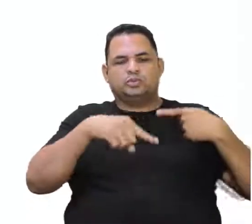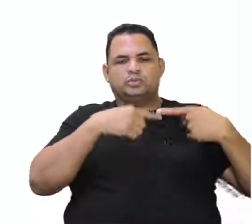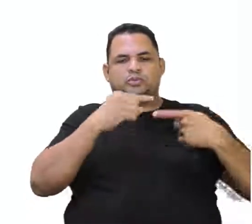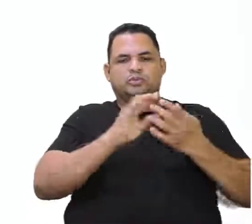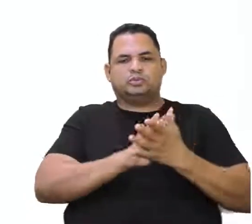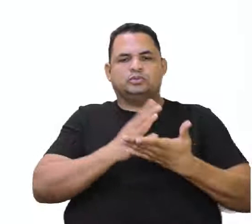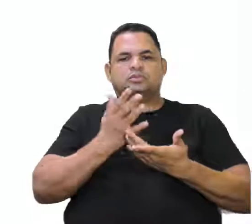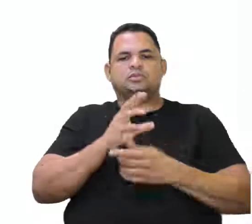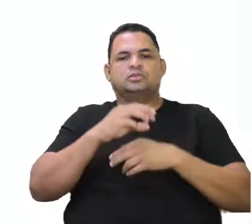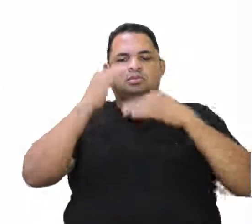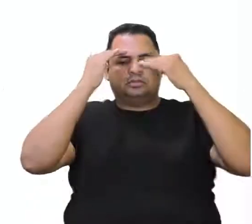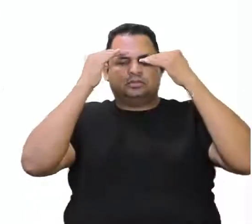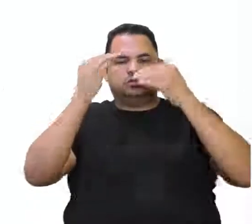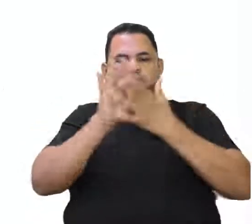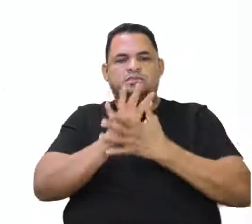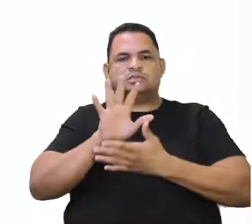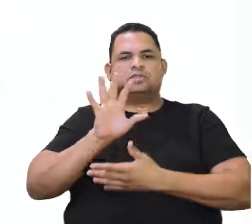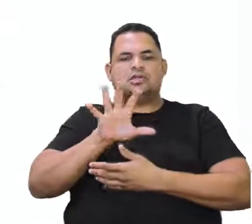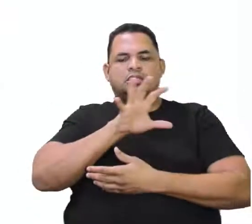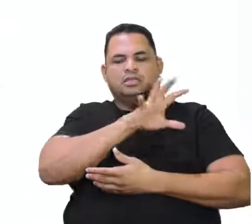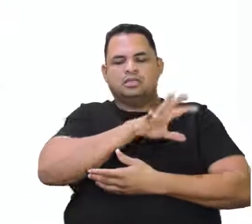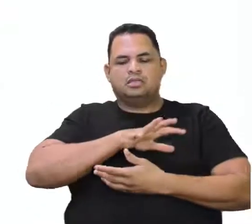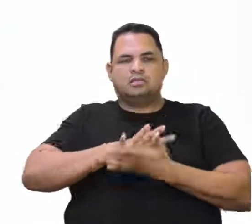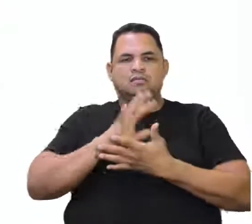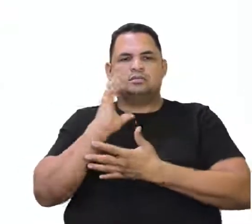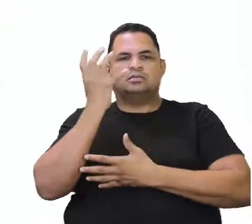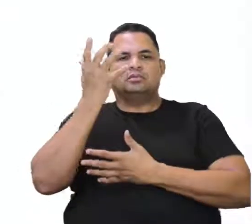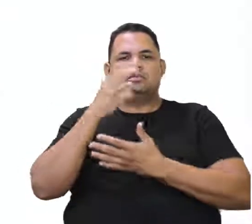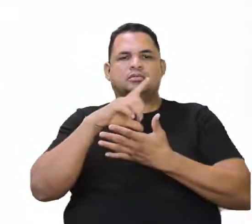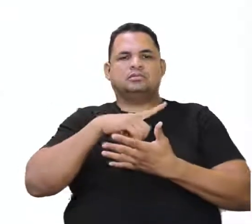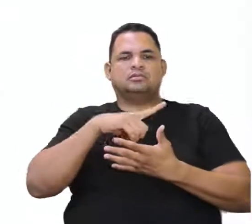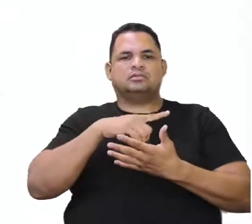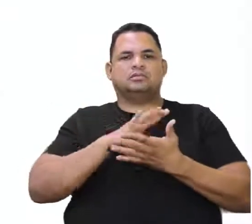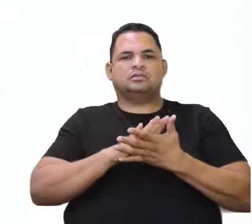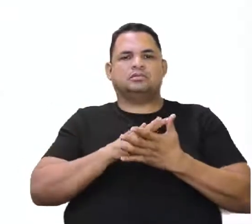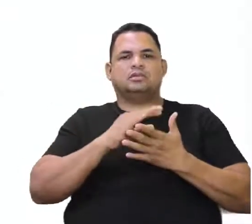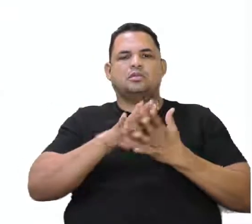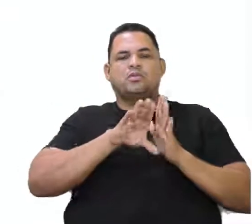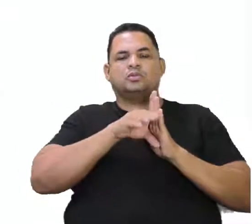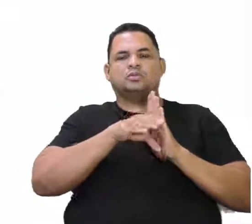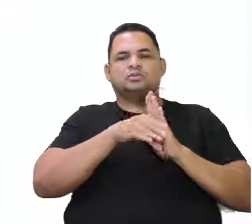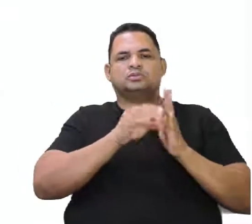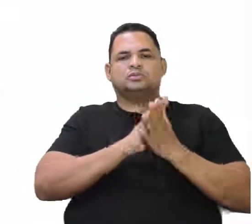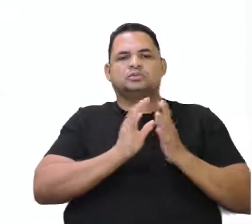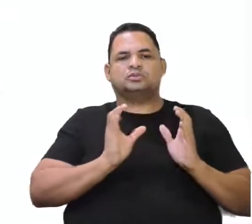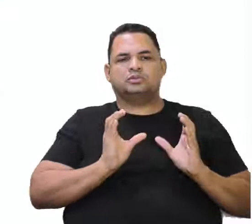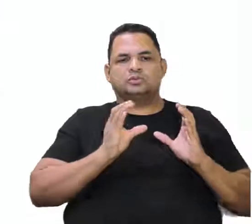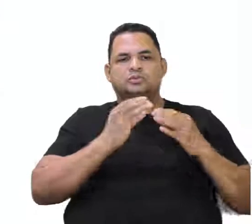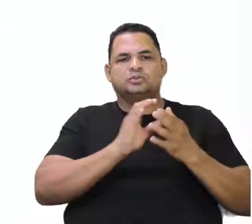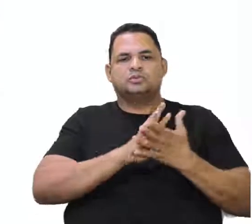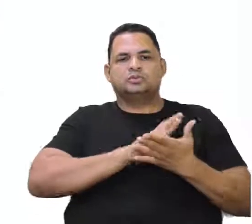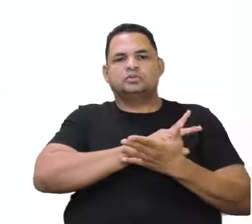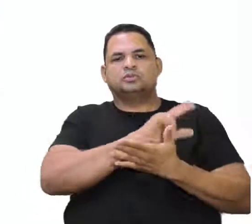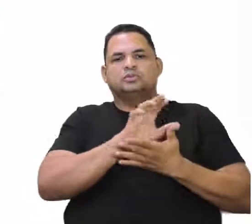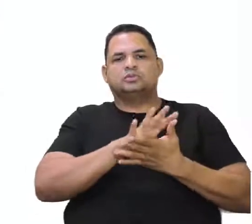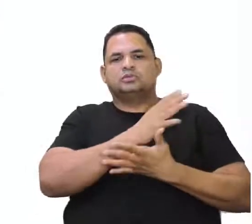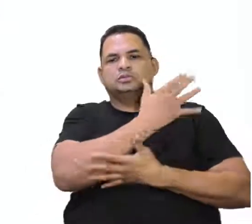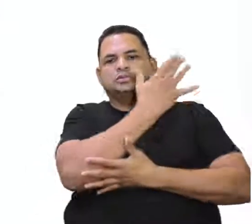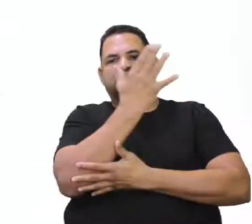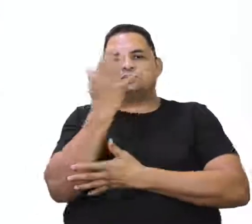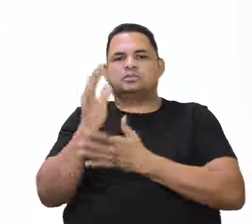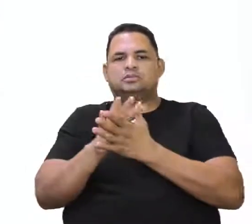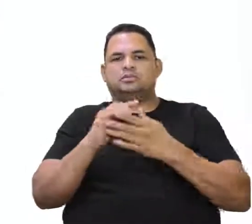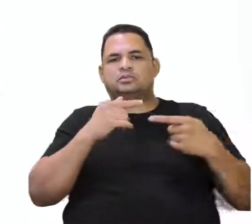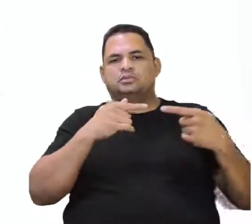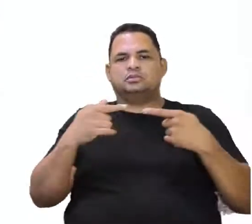respeitando as estações, perfeito? Podemos definir esse nicho ecológico como um conjunto de diversas variáveis